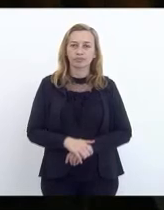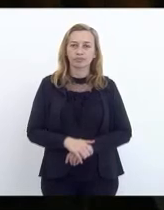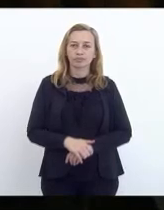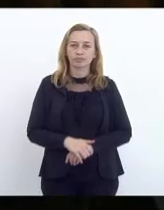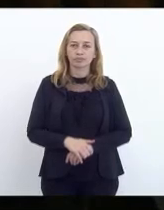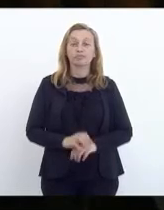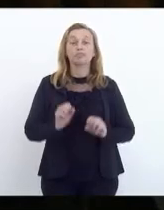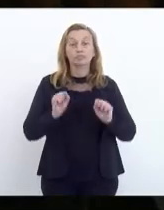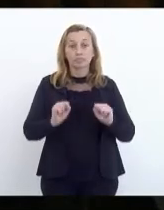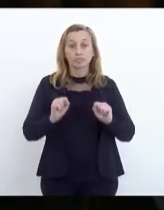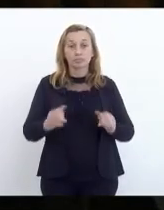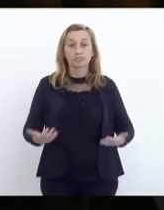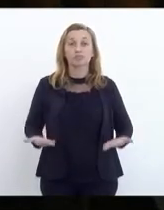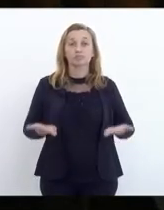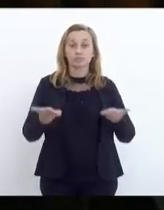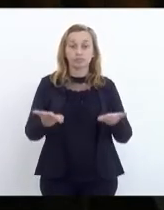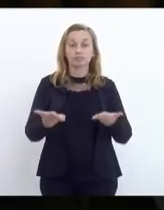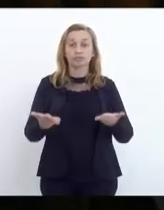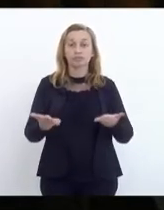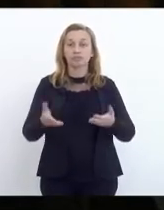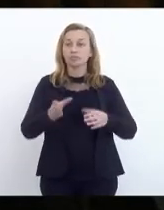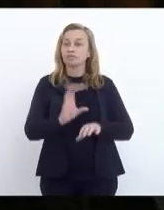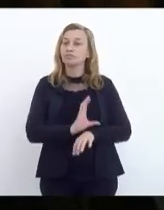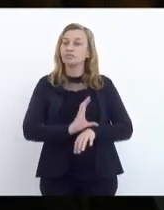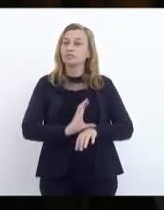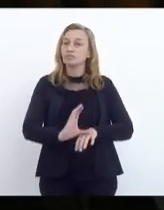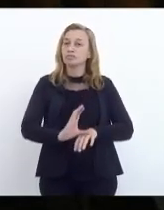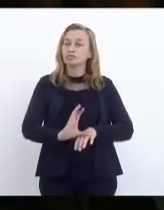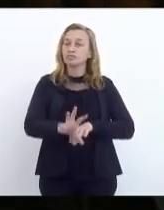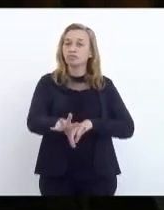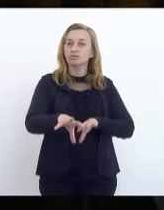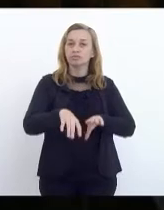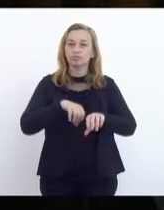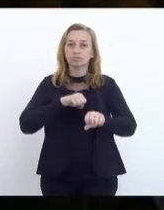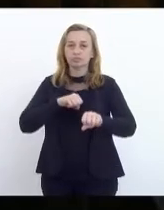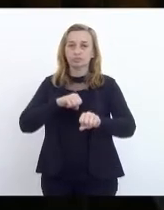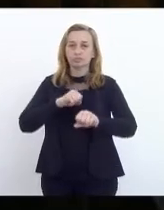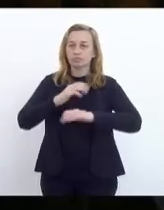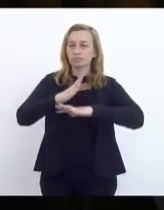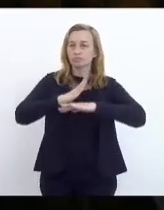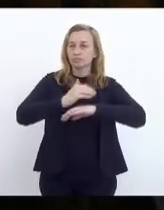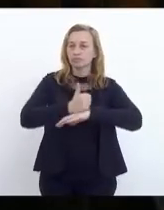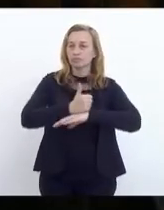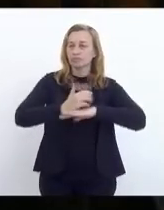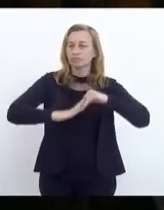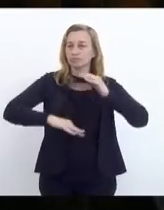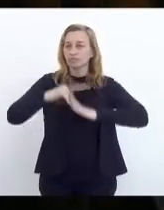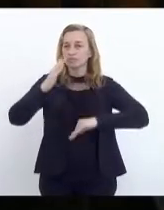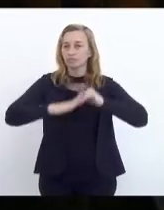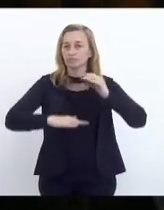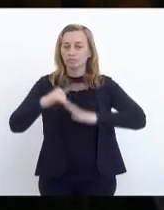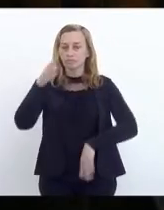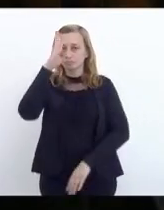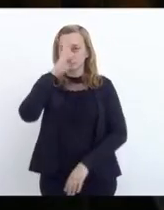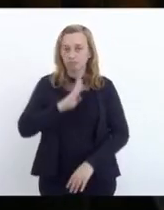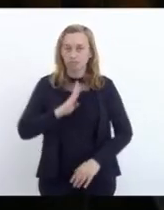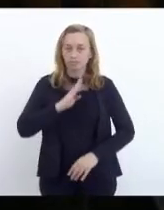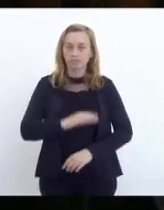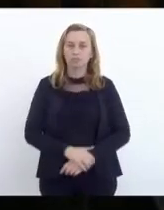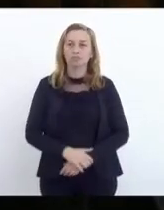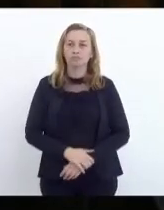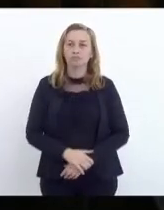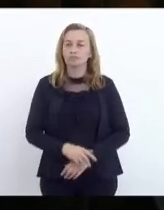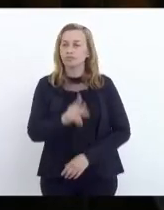possam oferecer curso de formação profissional gratuito